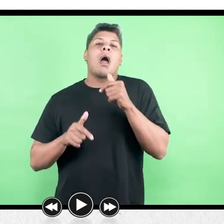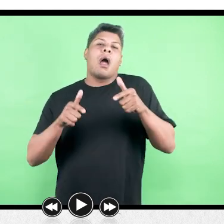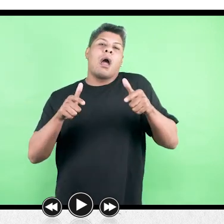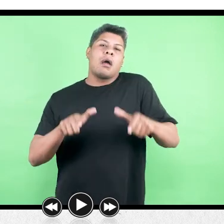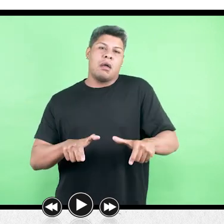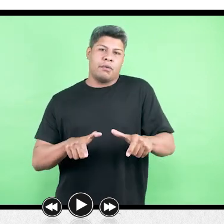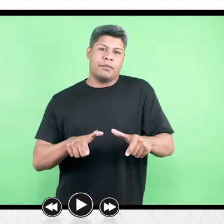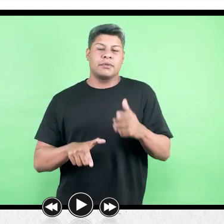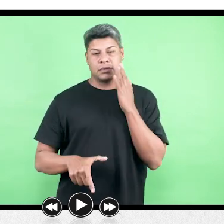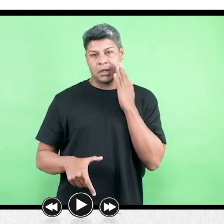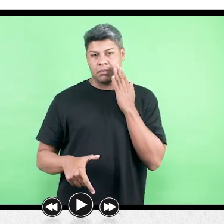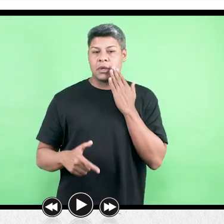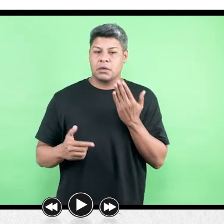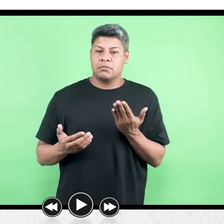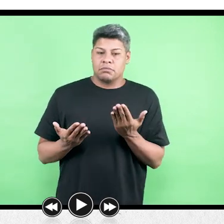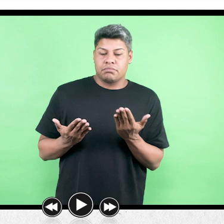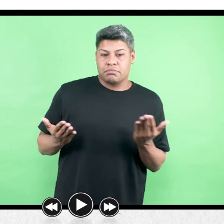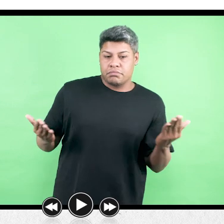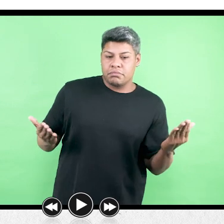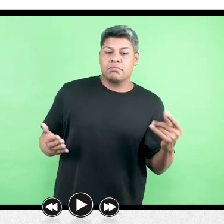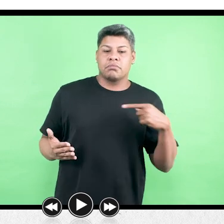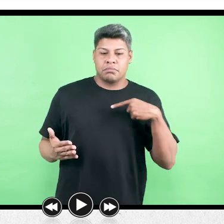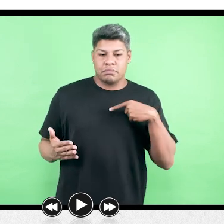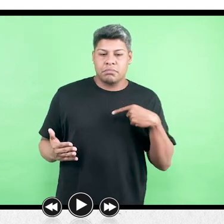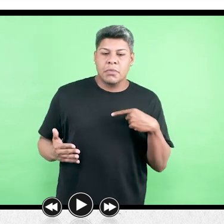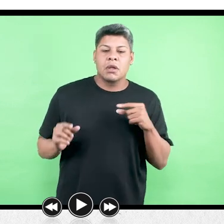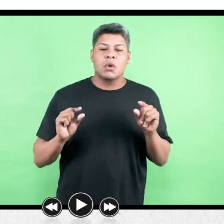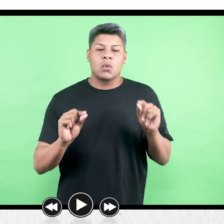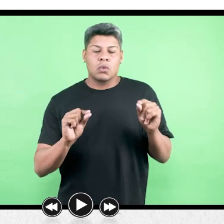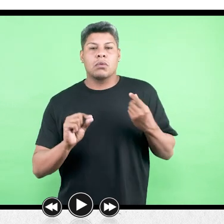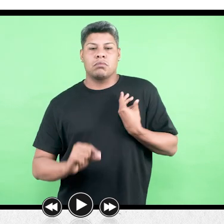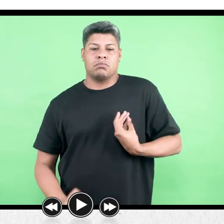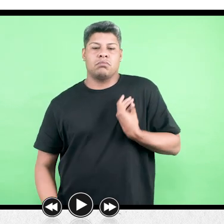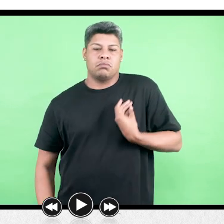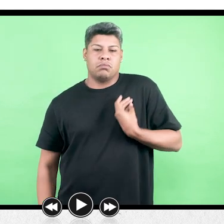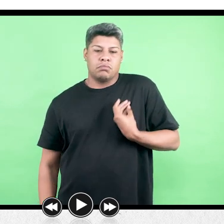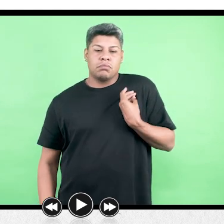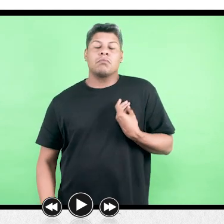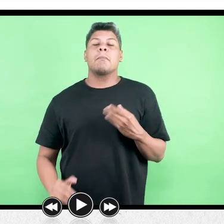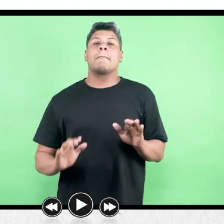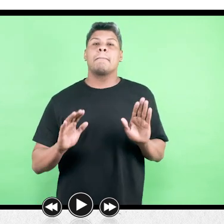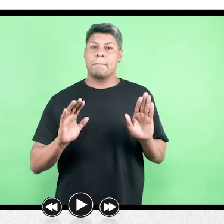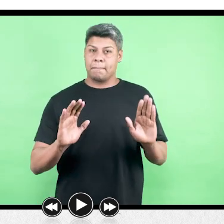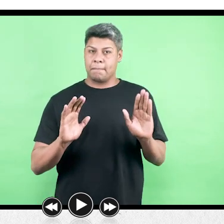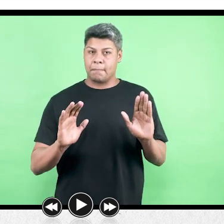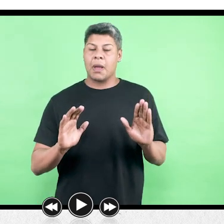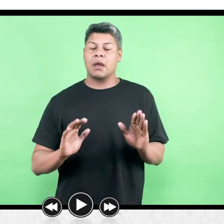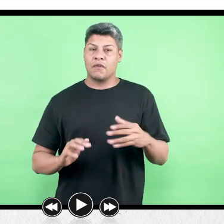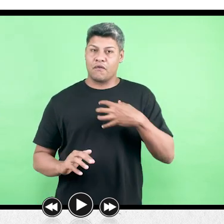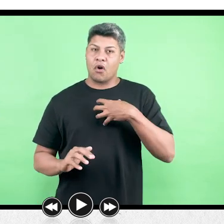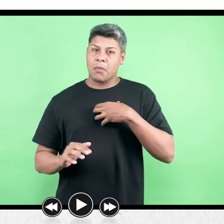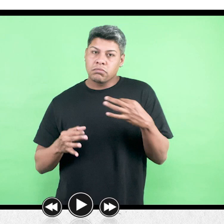seja, aqui o dispositivo legal, onde que está na 9433 de 97, mas esse diploma